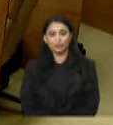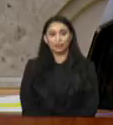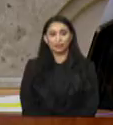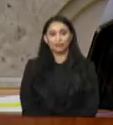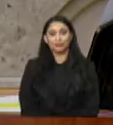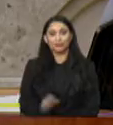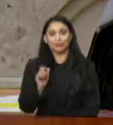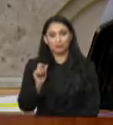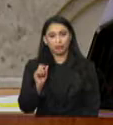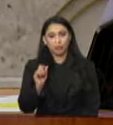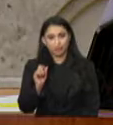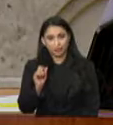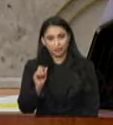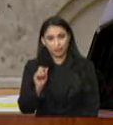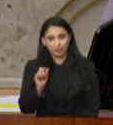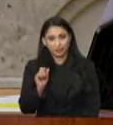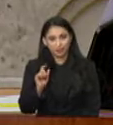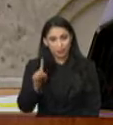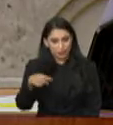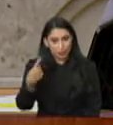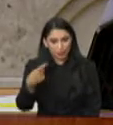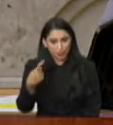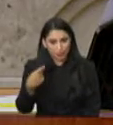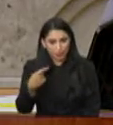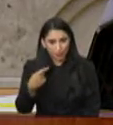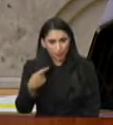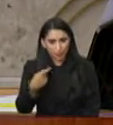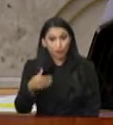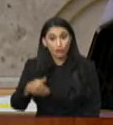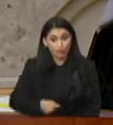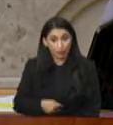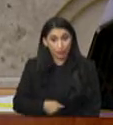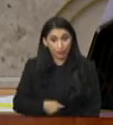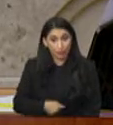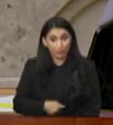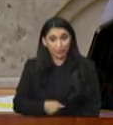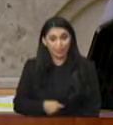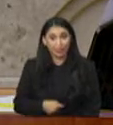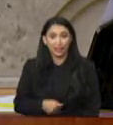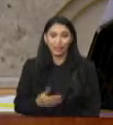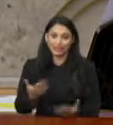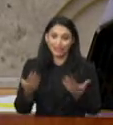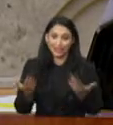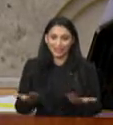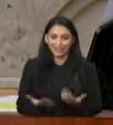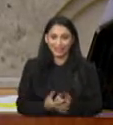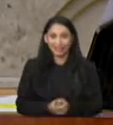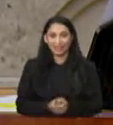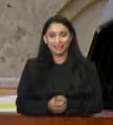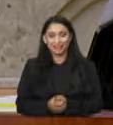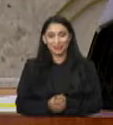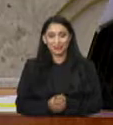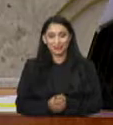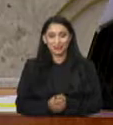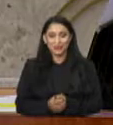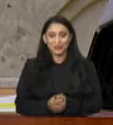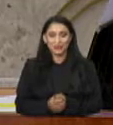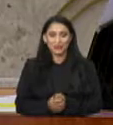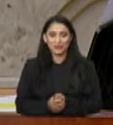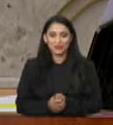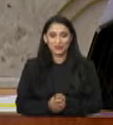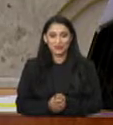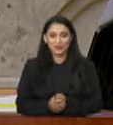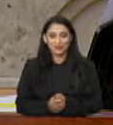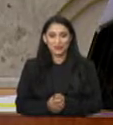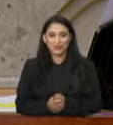ia achar bom intervalo alguma coisa boa não é o telefone está com fome então a todos estou a